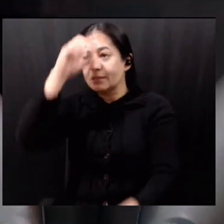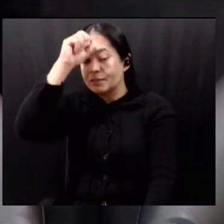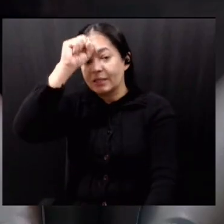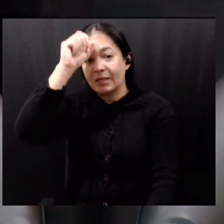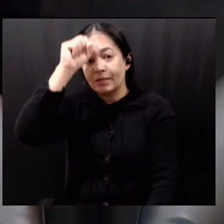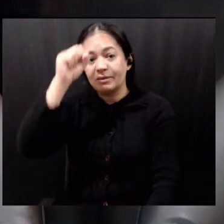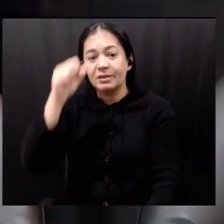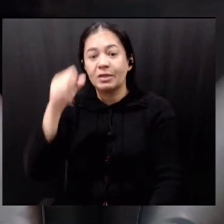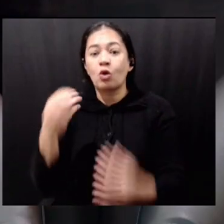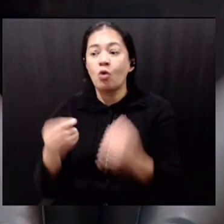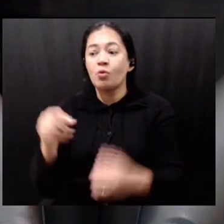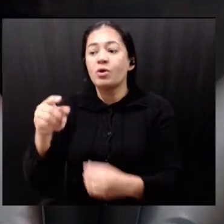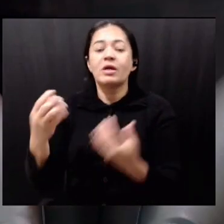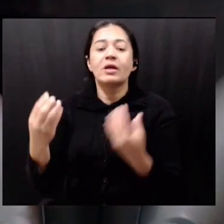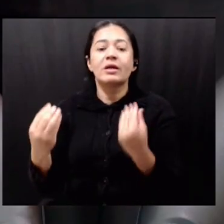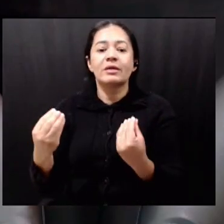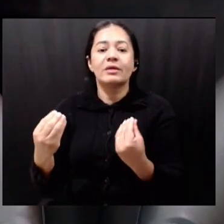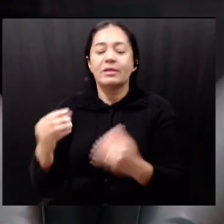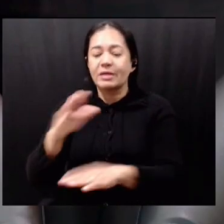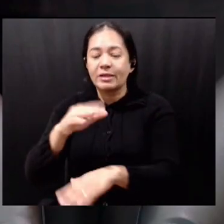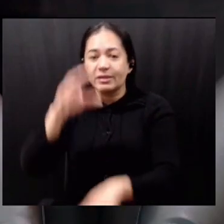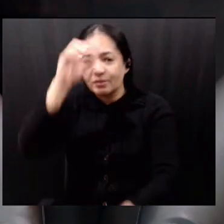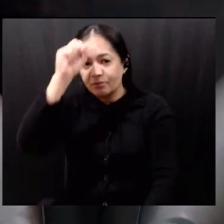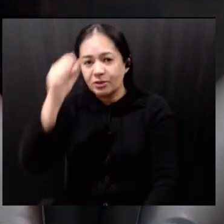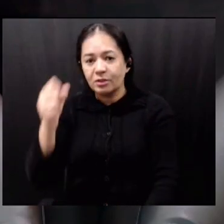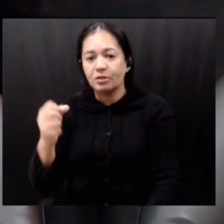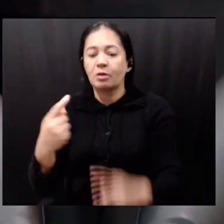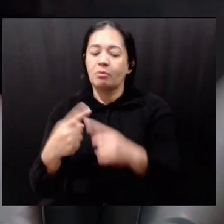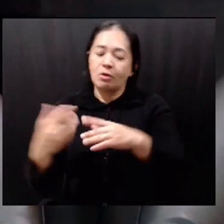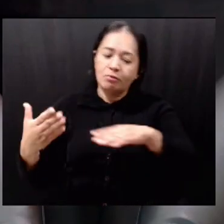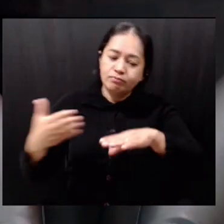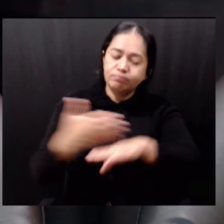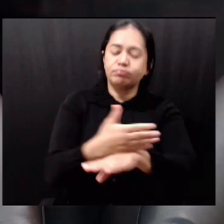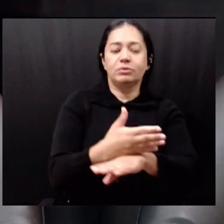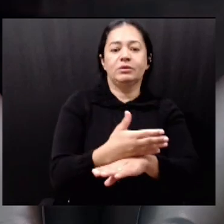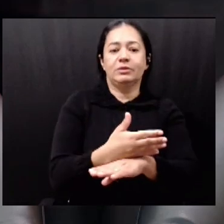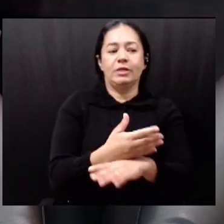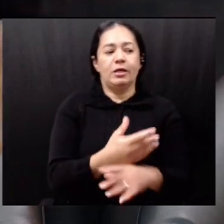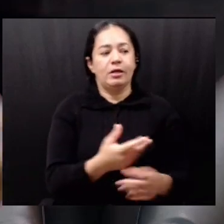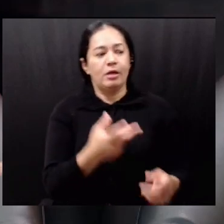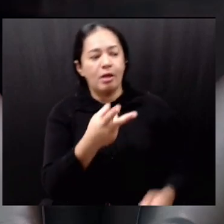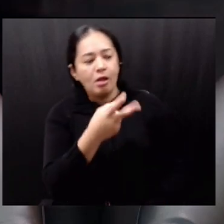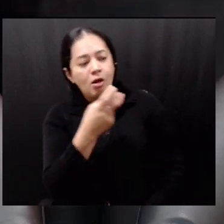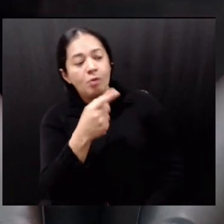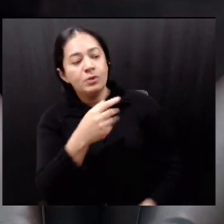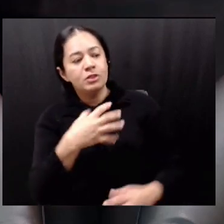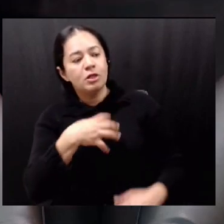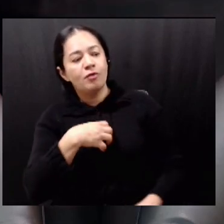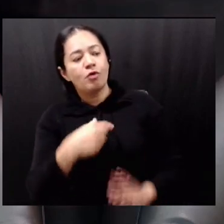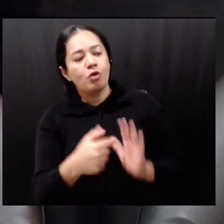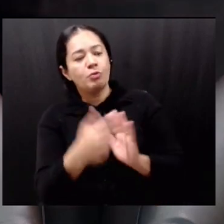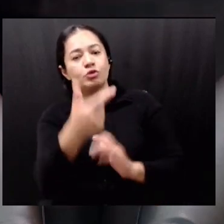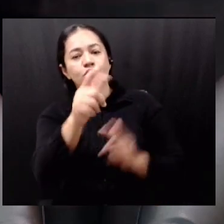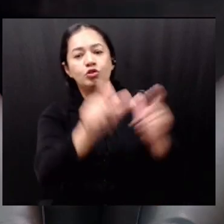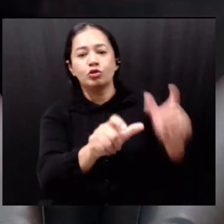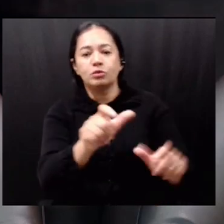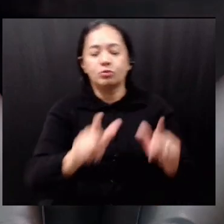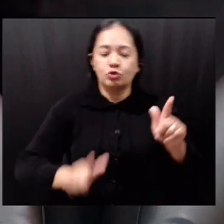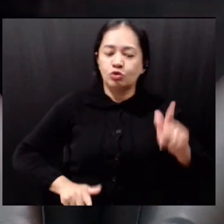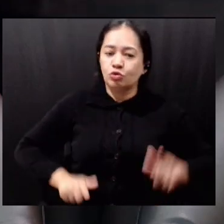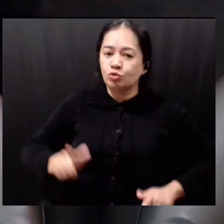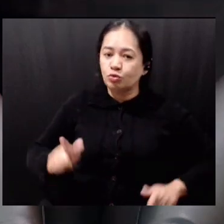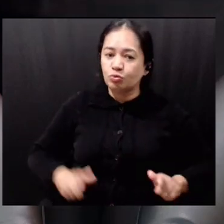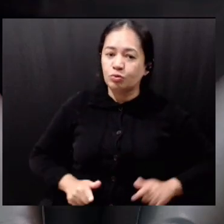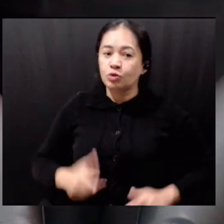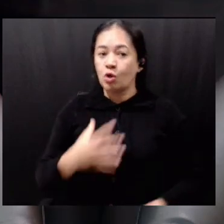inclusa num ambiente Uhum. social. Ela observa o comportamento das outras pessoas, ela observa o comportamento de um priminho, ela observa o comportamento dos